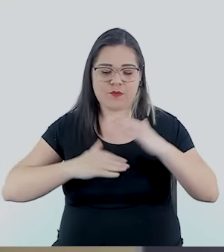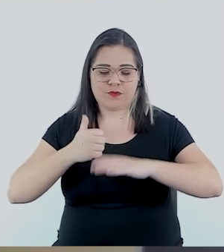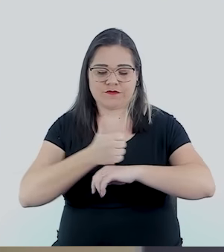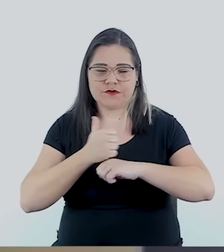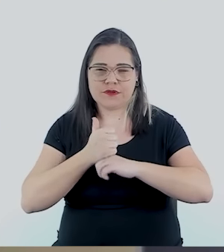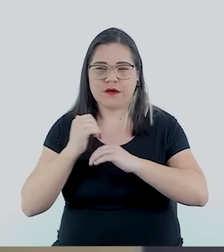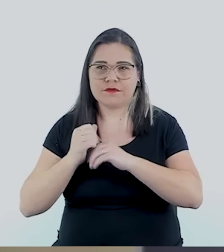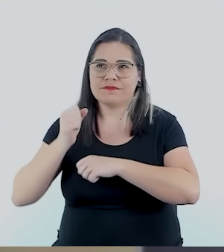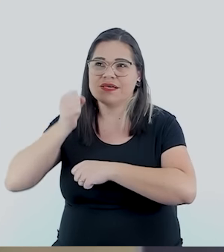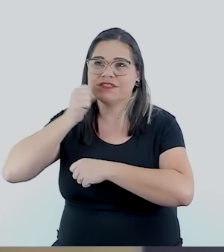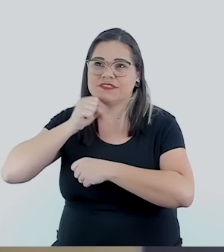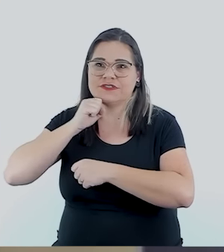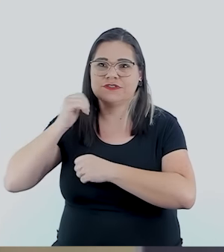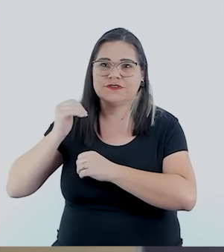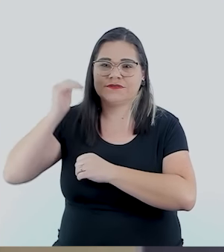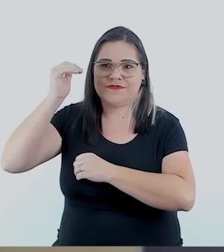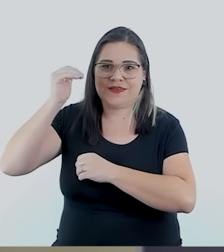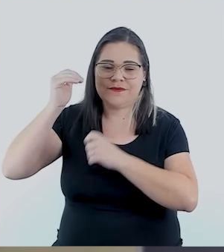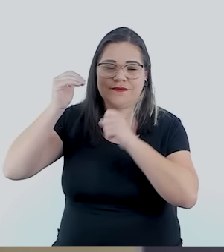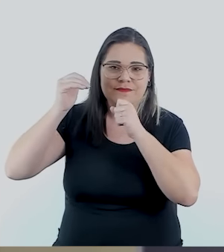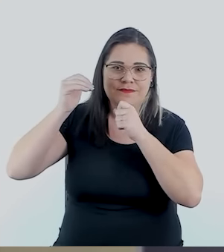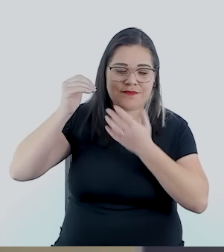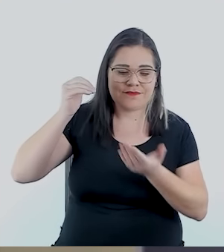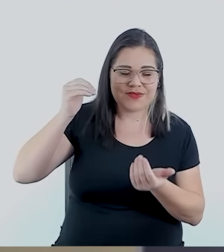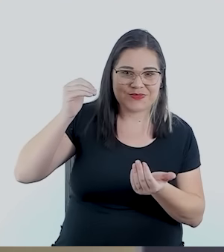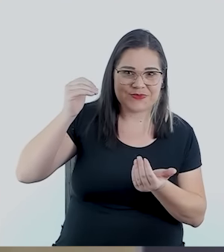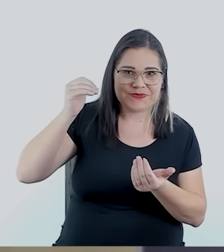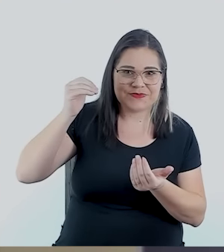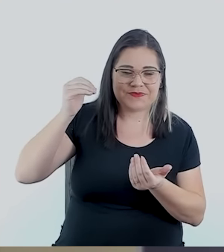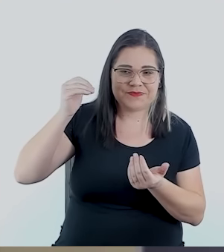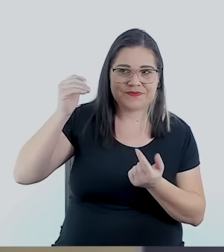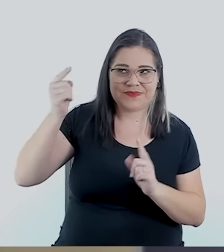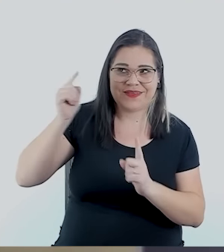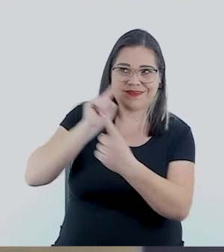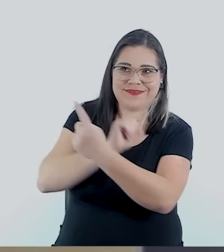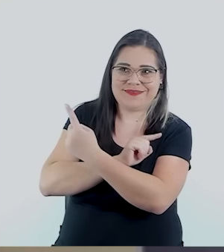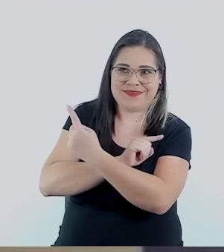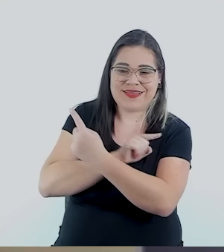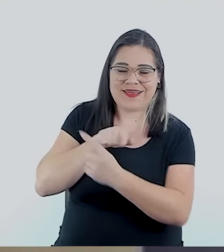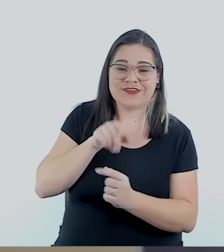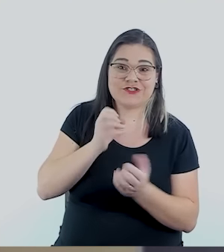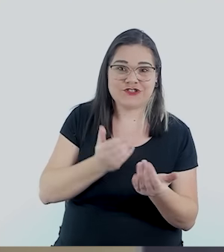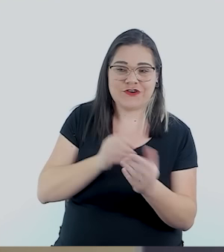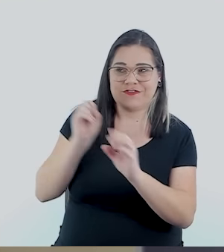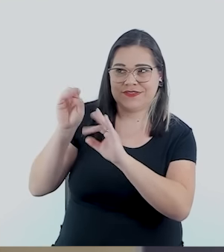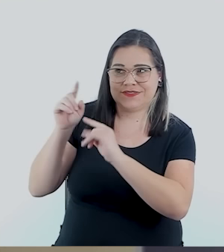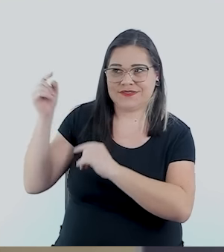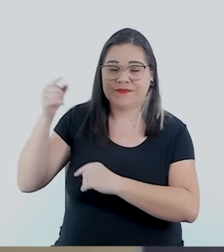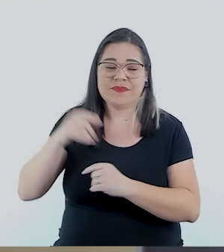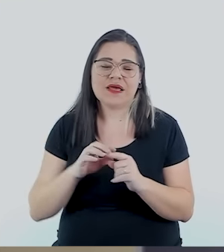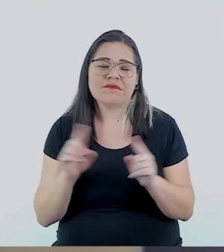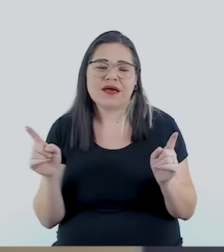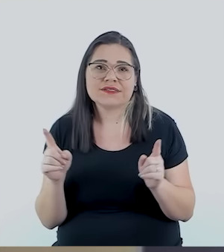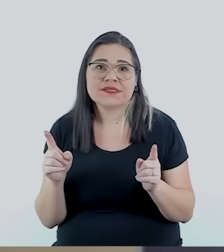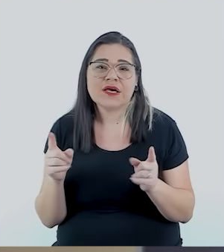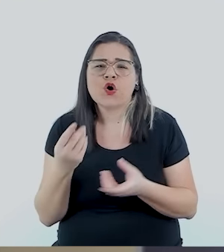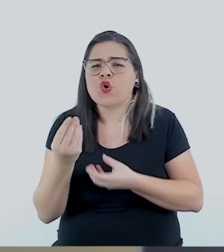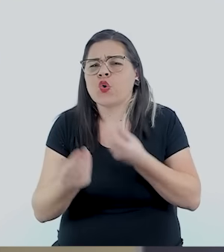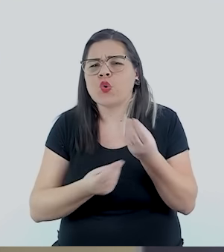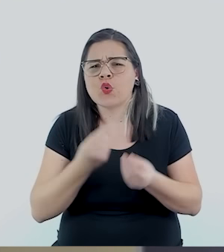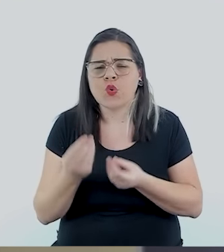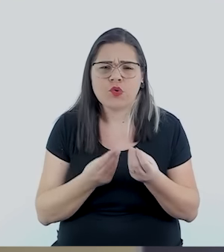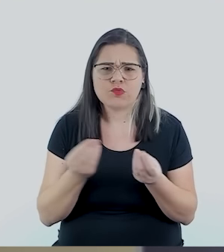Sênior e o profissional mais júnior mas de resto de novo a gente não vê tanto né E quando se fala na diversidade mas assim como é